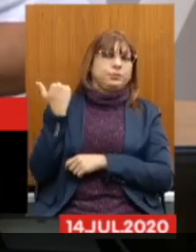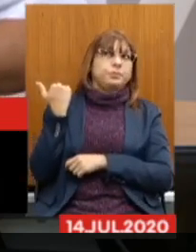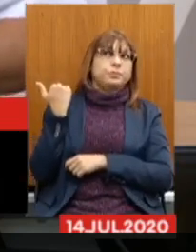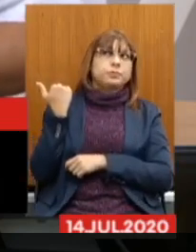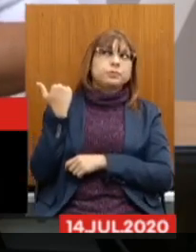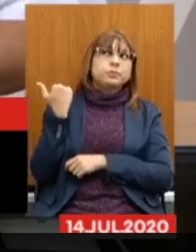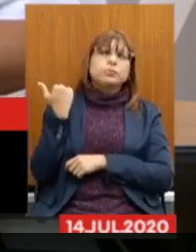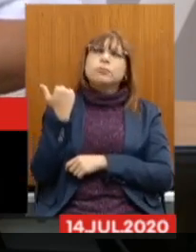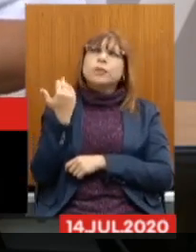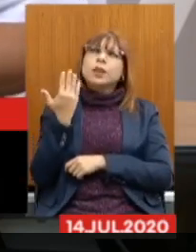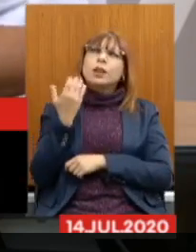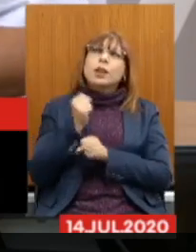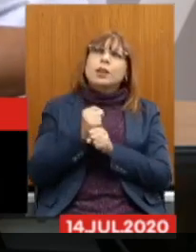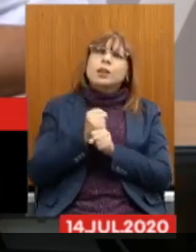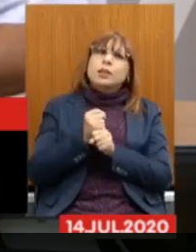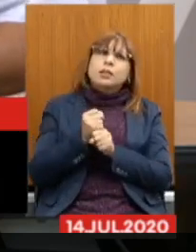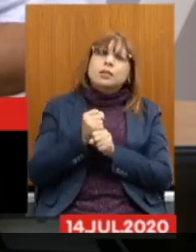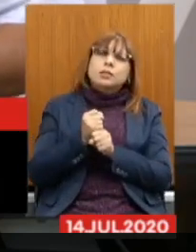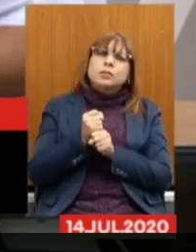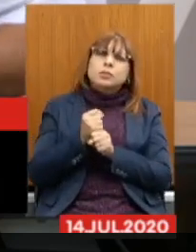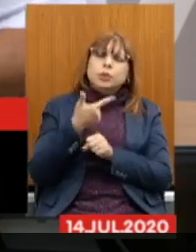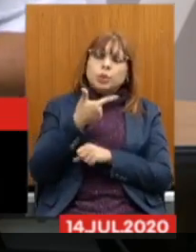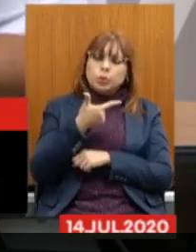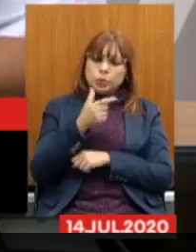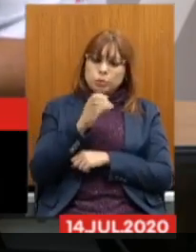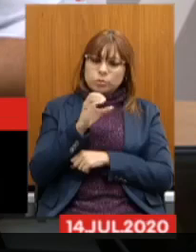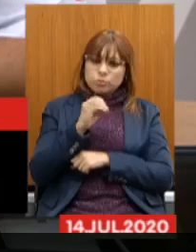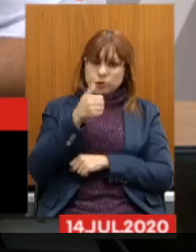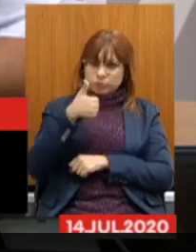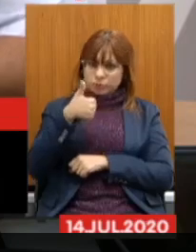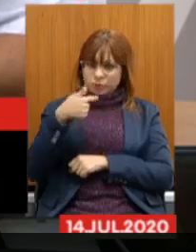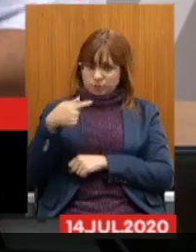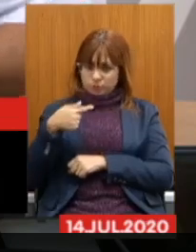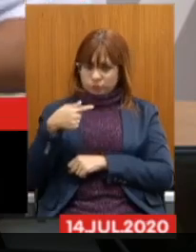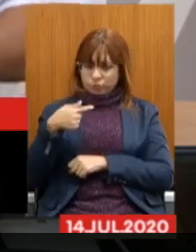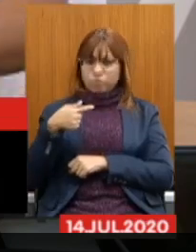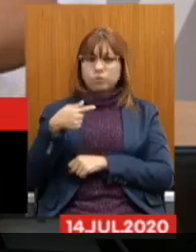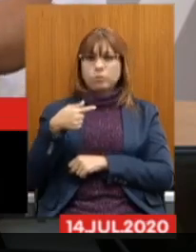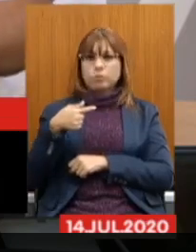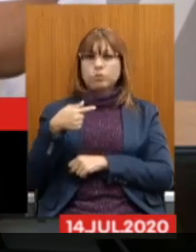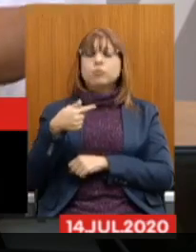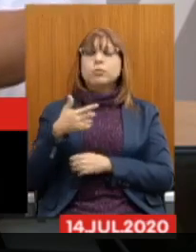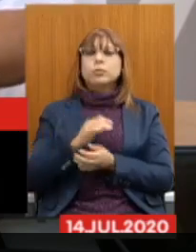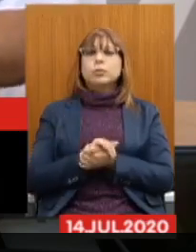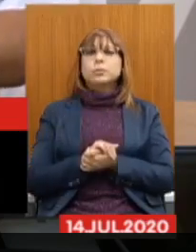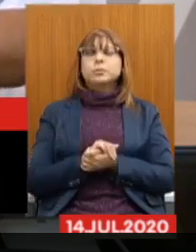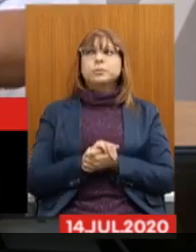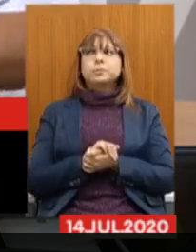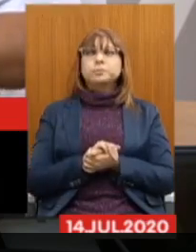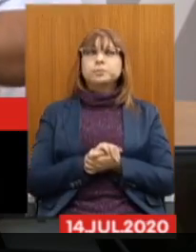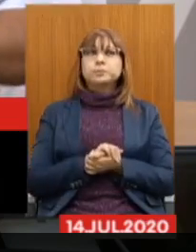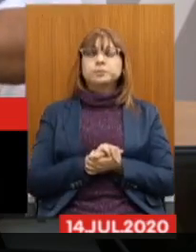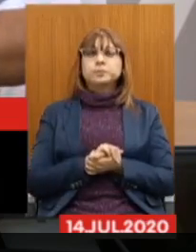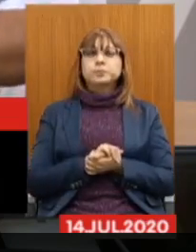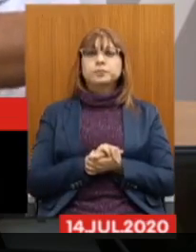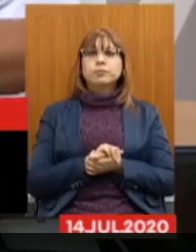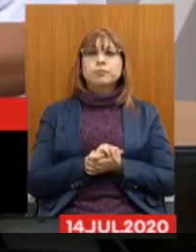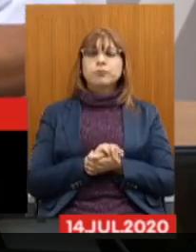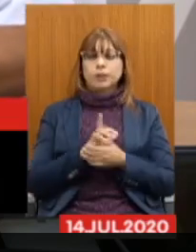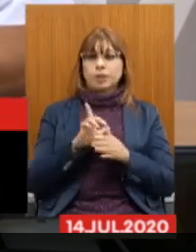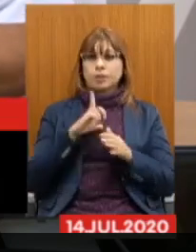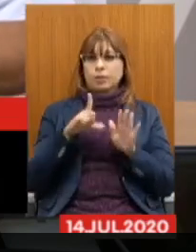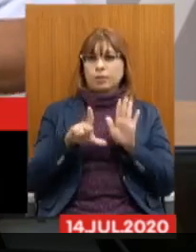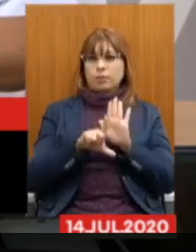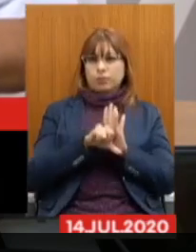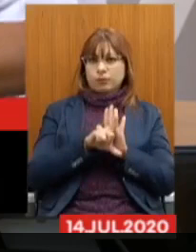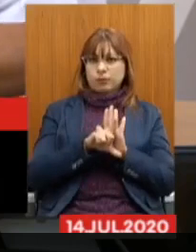Voltando no ano de 2017, quando foi passado a lei,